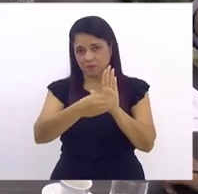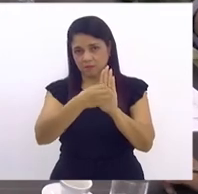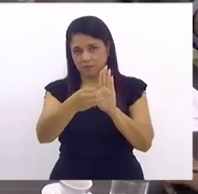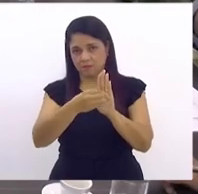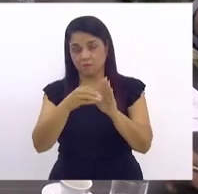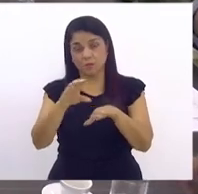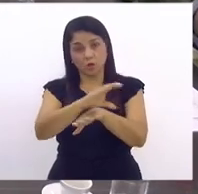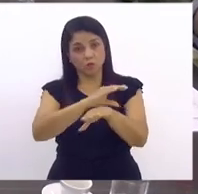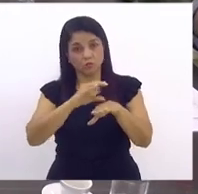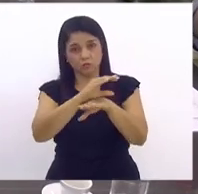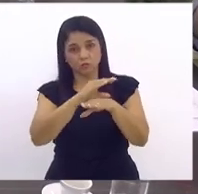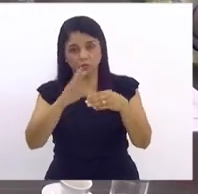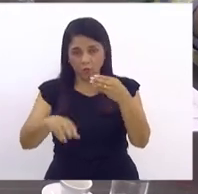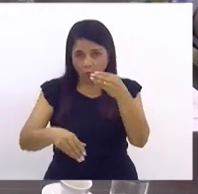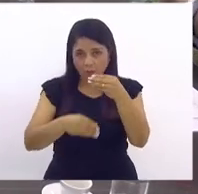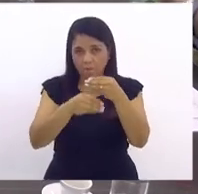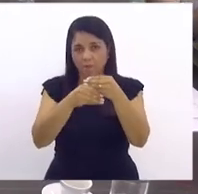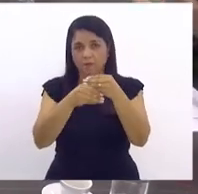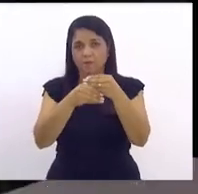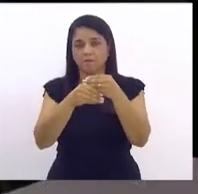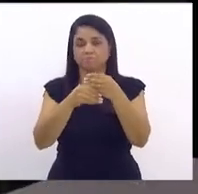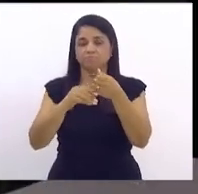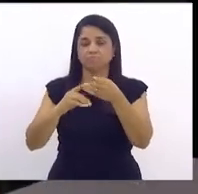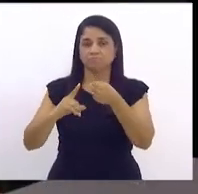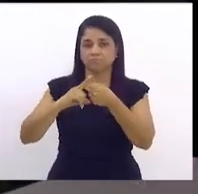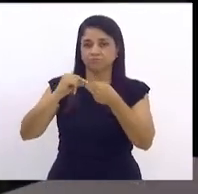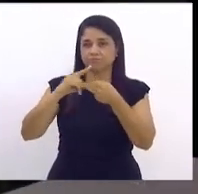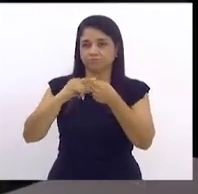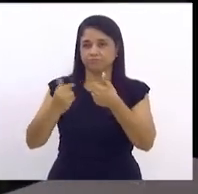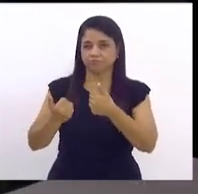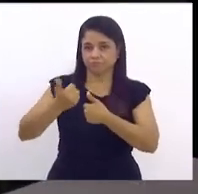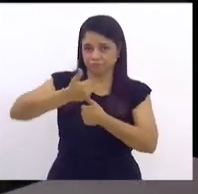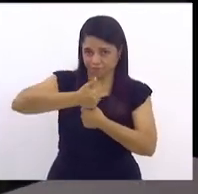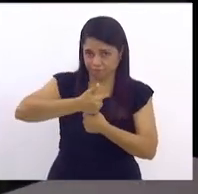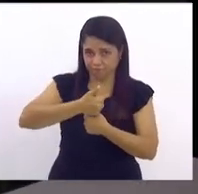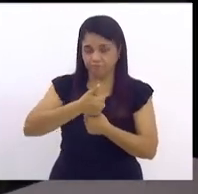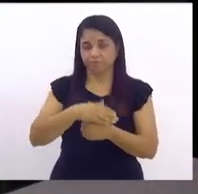constitucionalidade com emenda, suprimindo o artigo 6º.